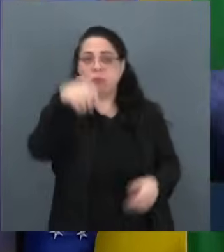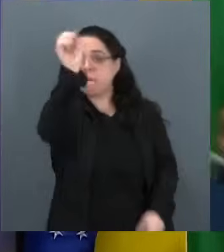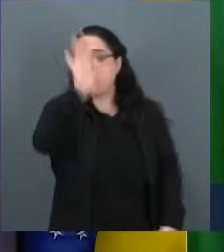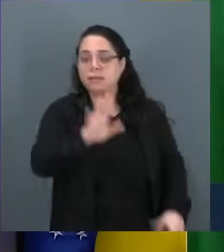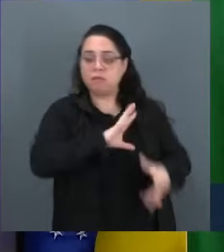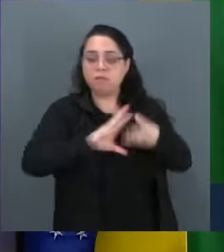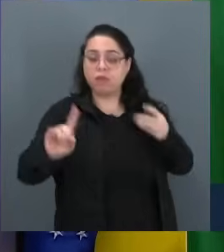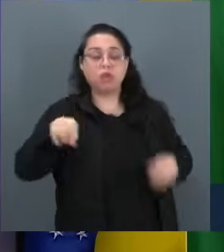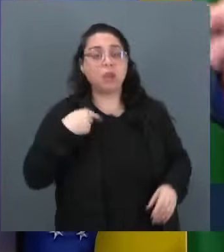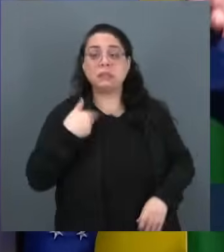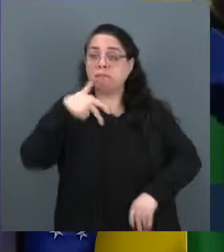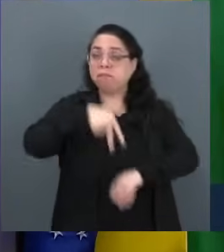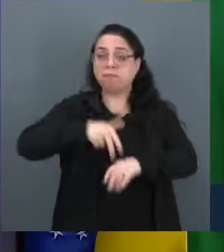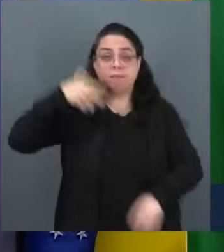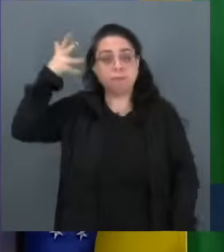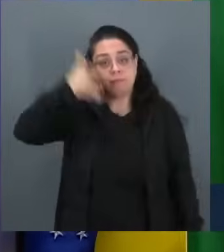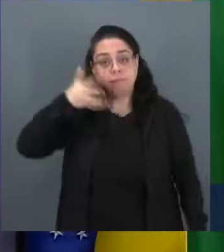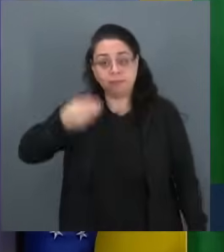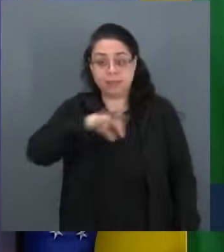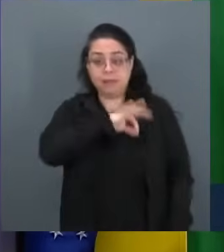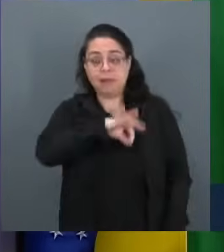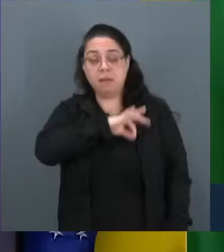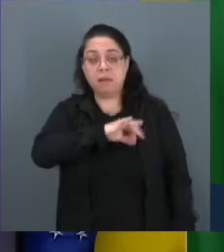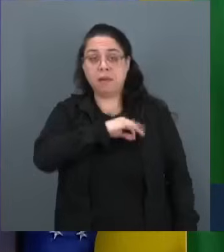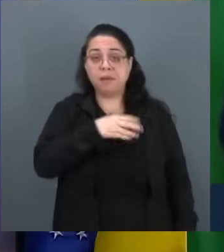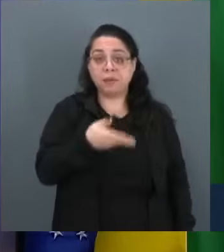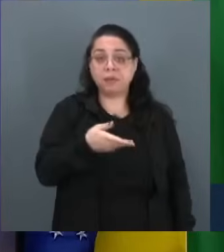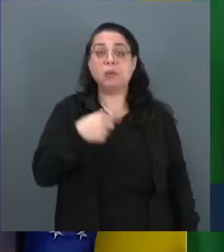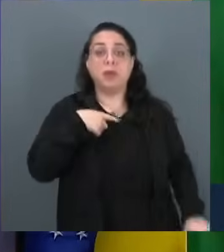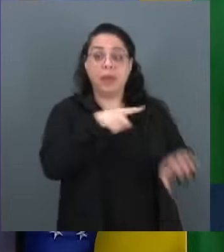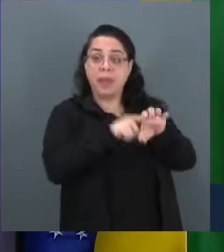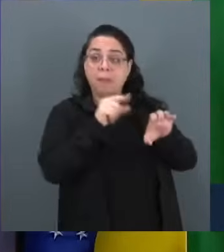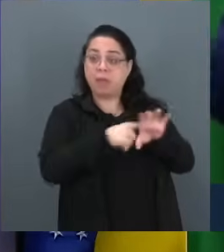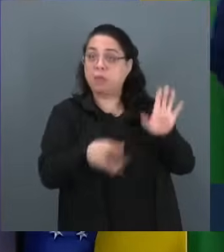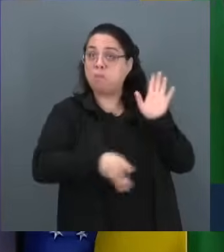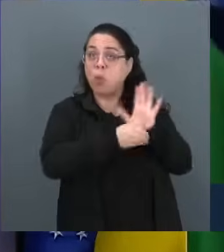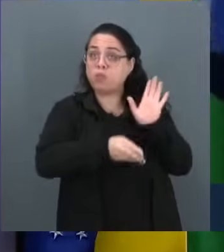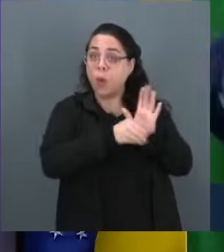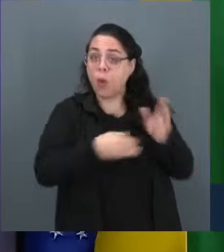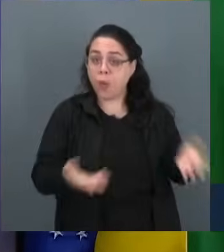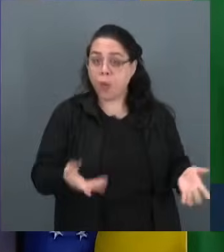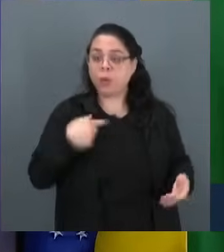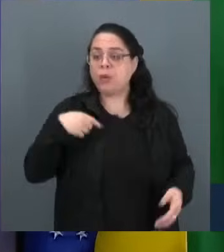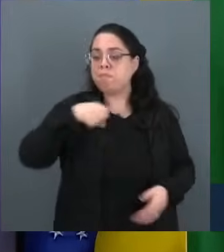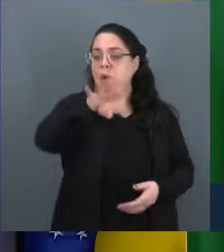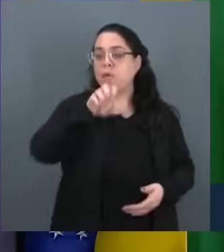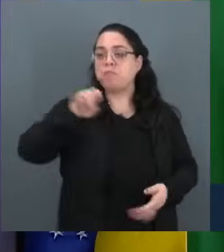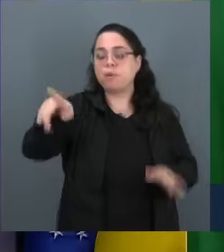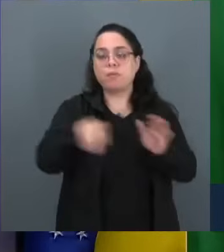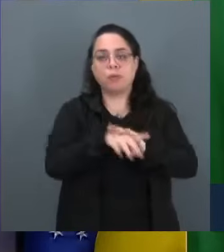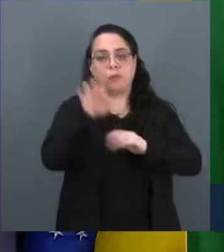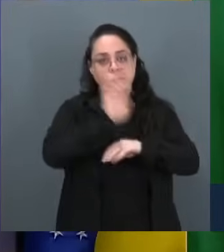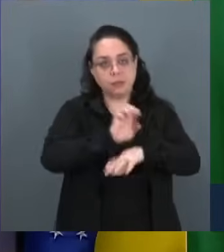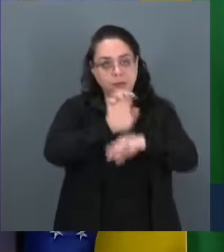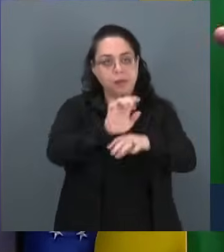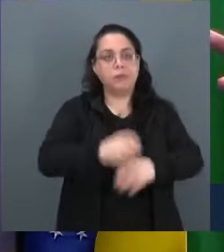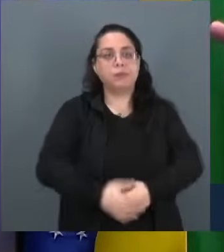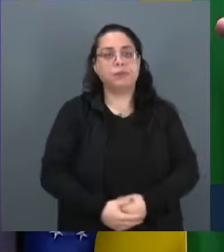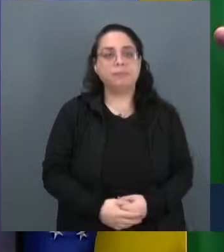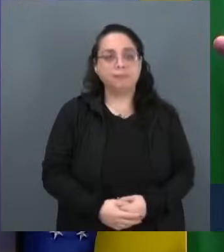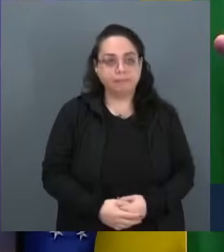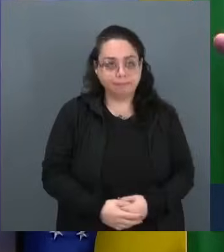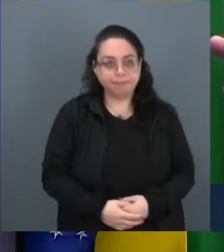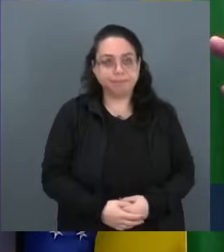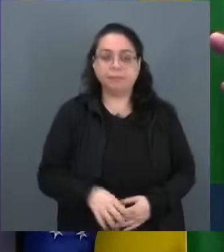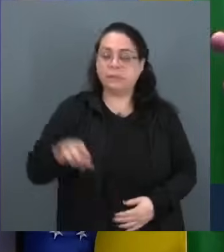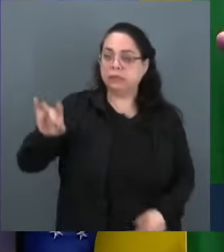aqui, recebendo salário, com essas emendas, para mandar para os estados. Cada um tem seu